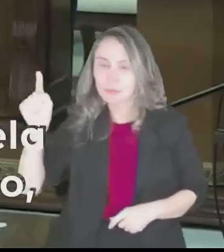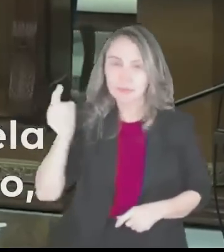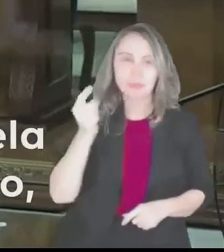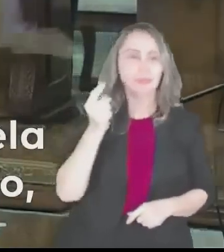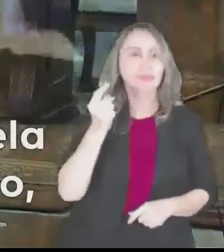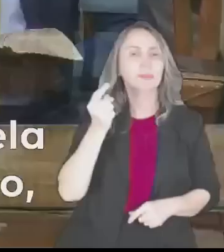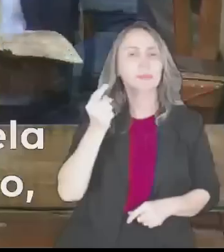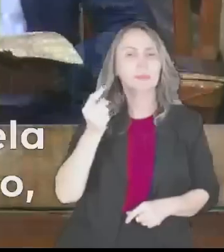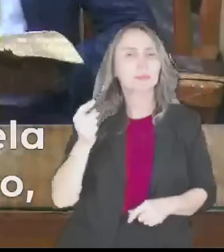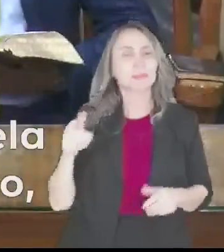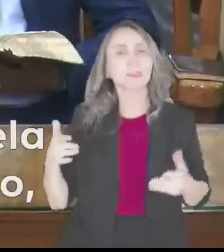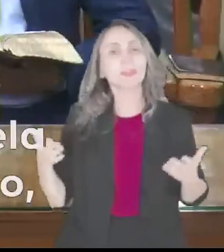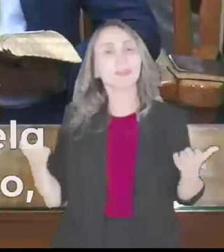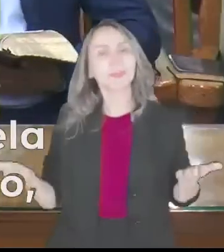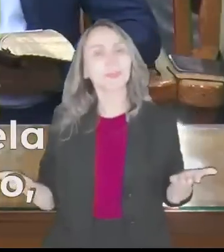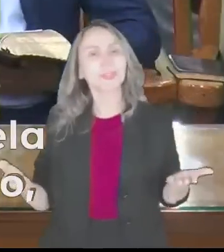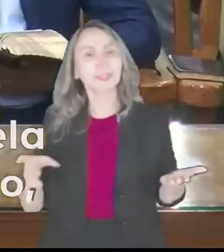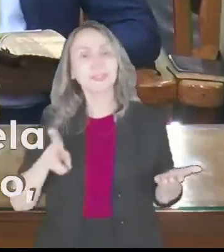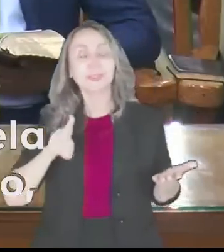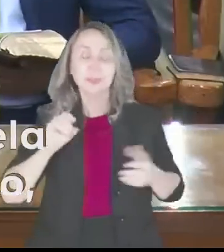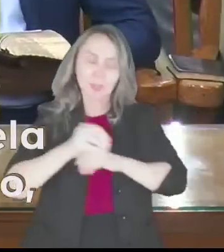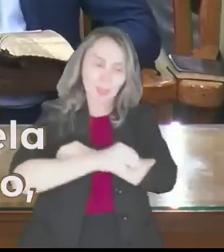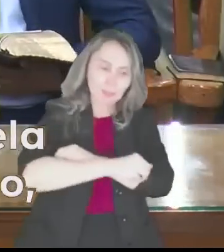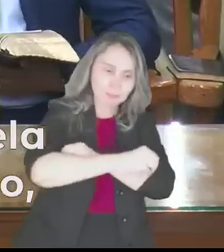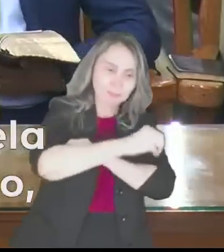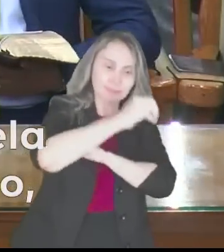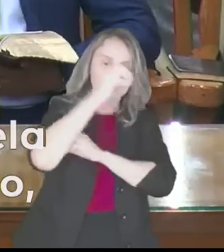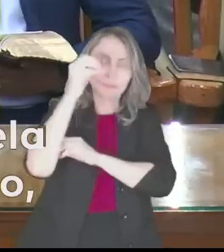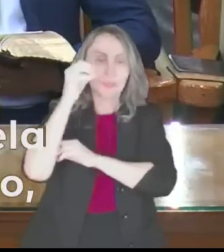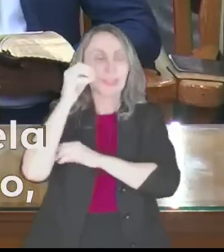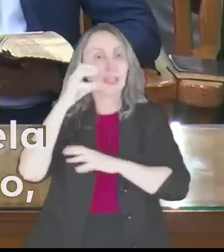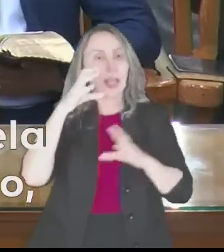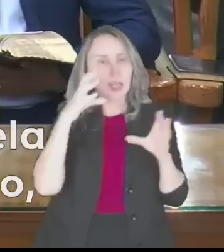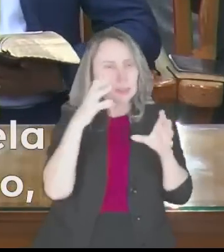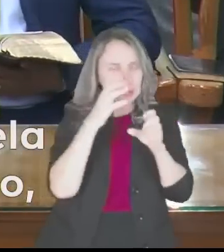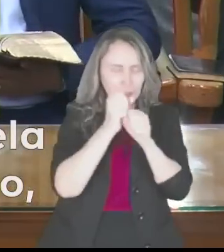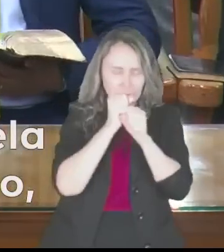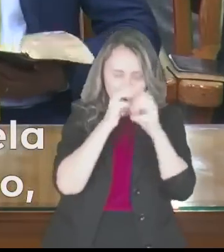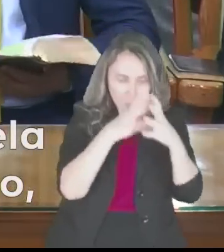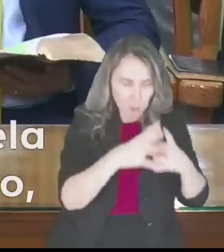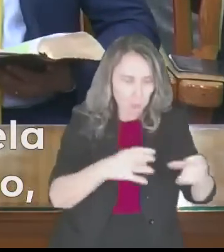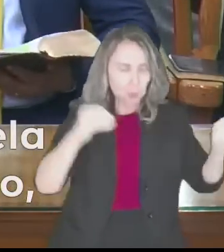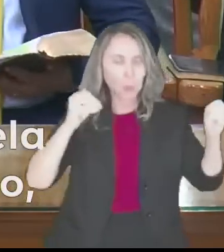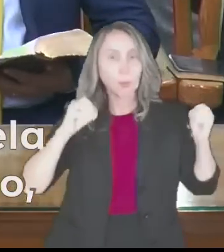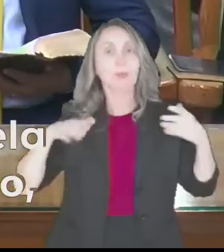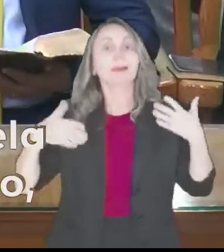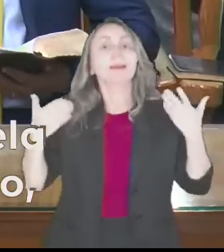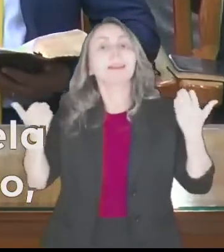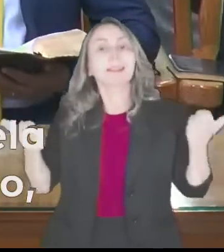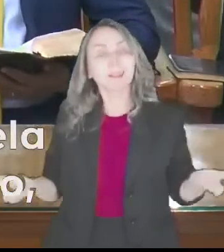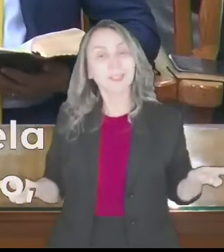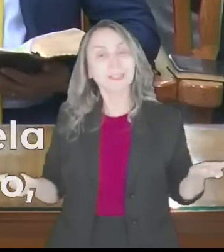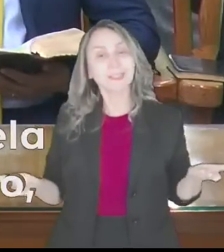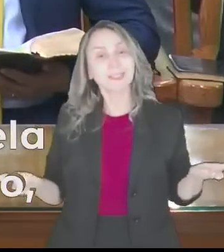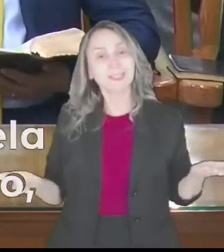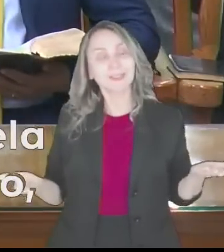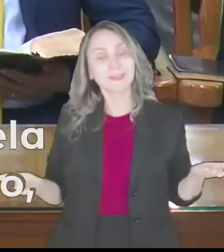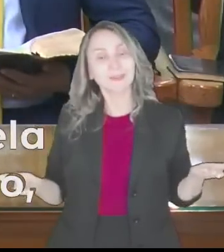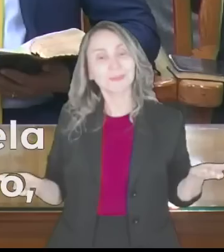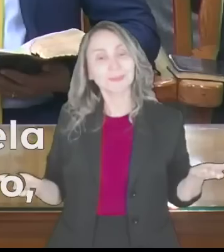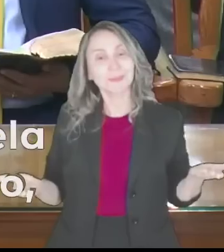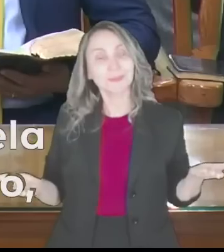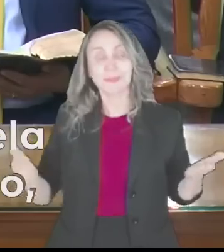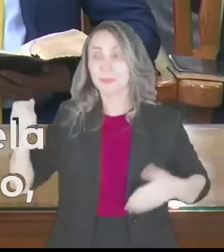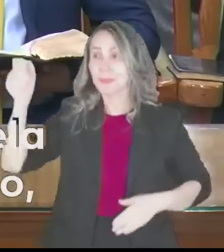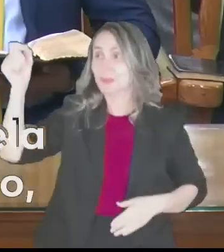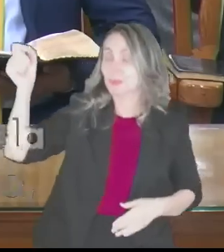que o dia vai amanhecer e as trevas totalmente serão dissipadas da terra? Que dia é esse? Que dia é esse que a luz vai aparecer, o sol